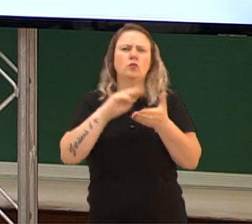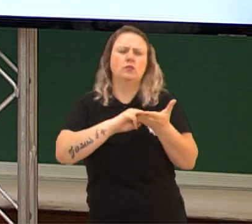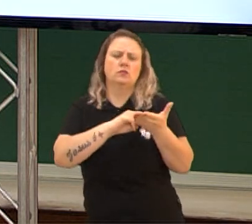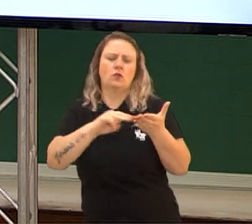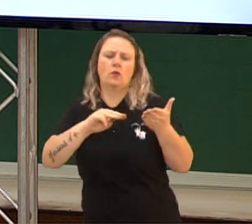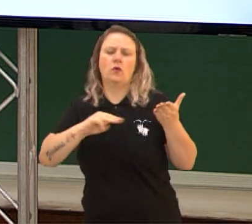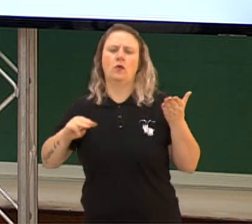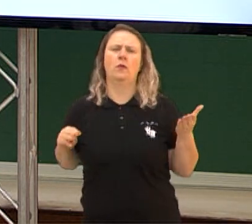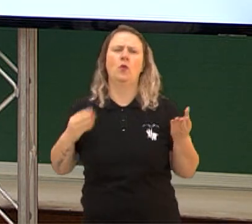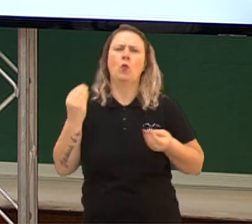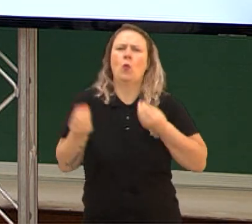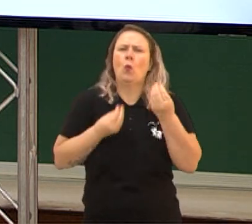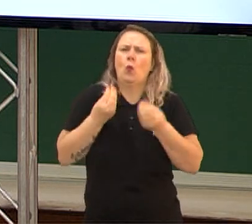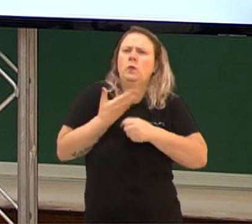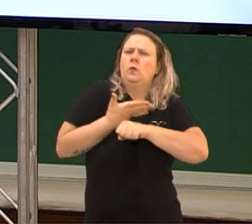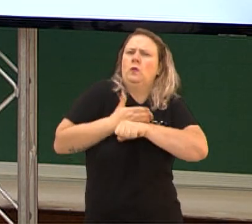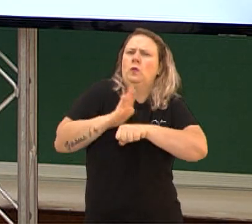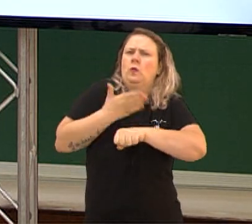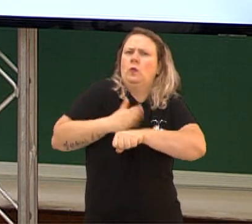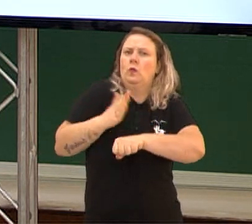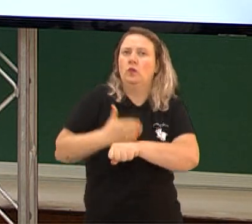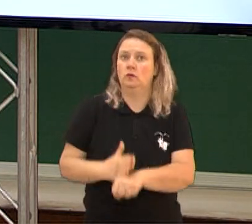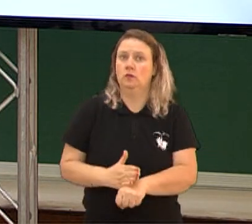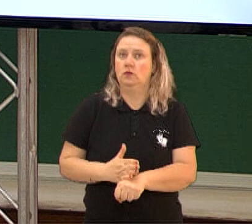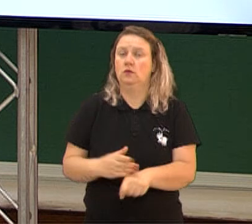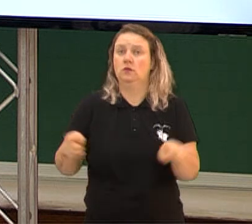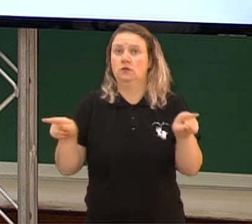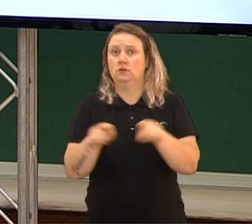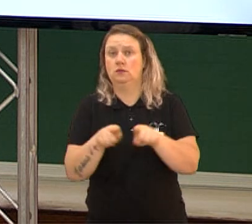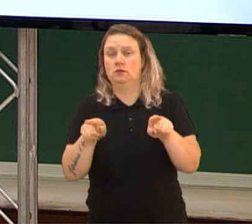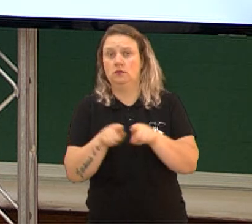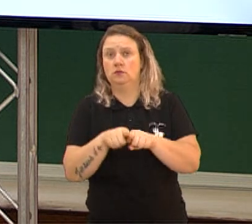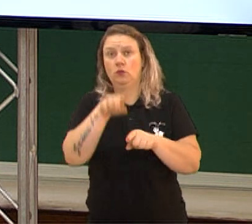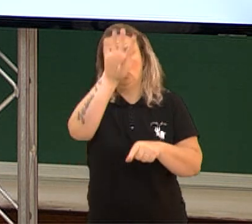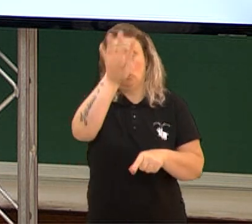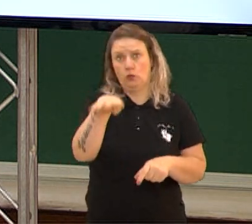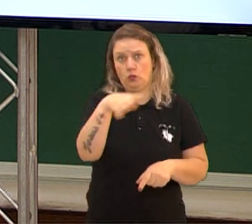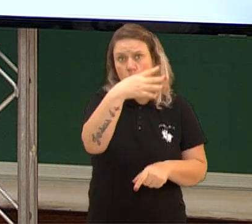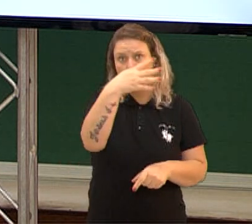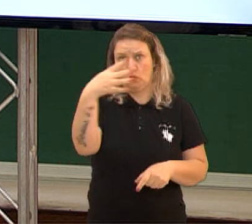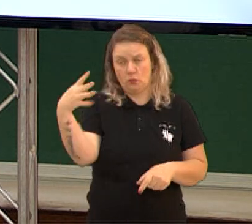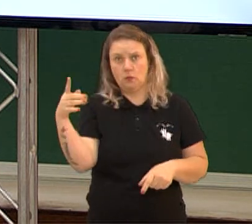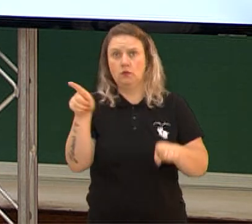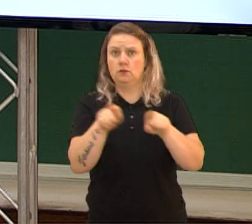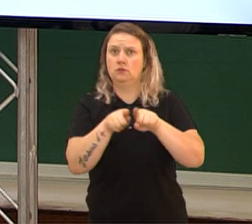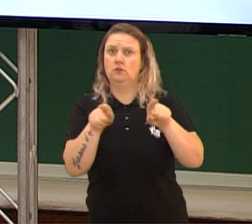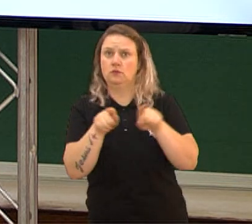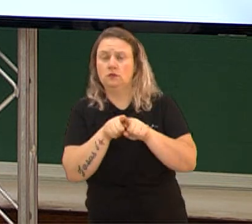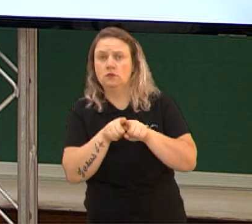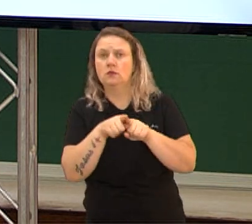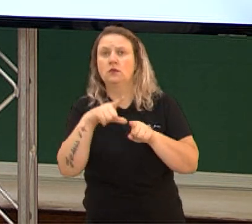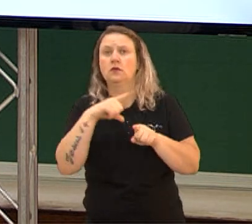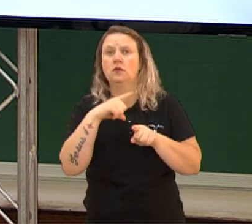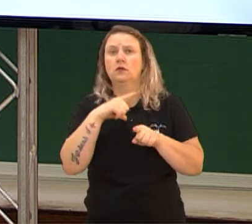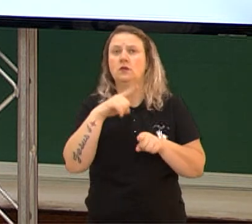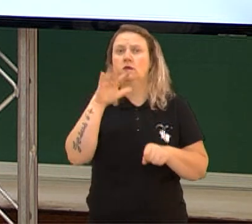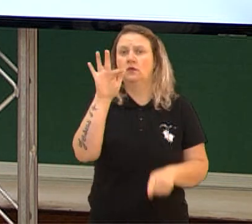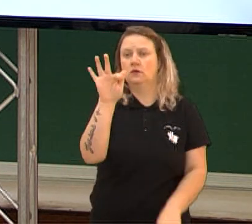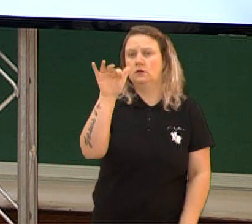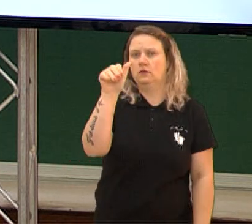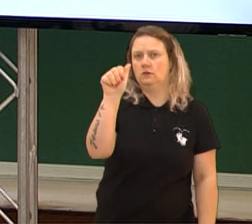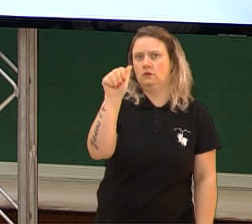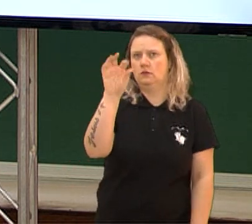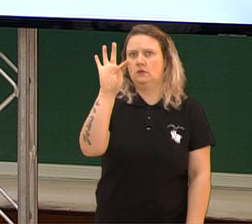para resolucionar ela, que chama matriz adjunta. Pegamos e trabalhamos com cofator, para você encontrar